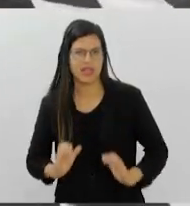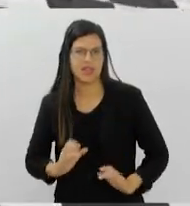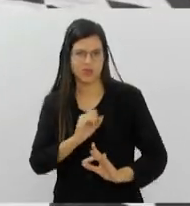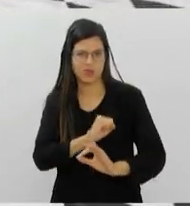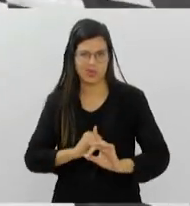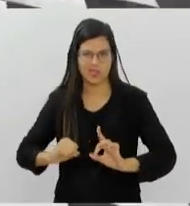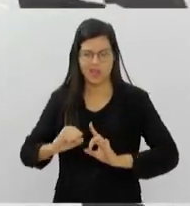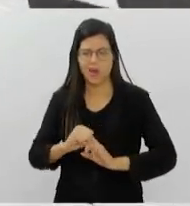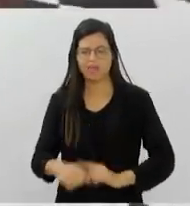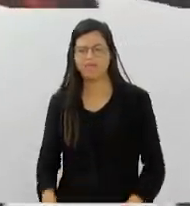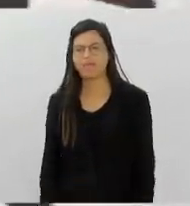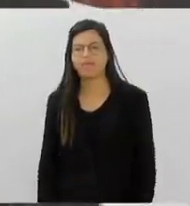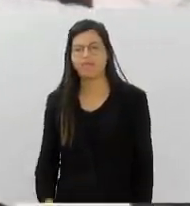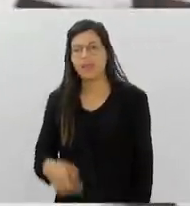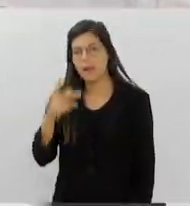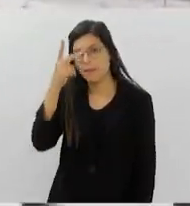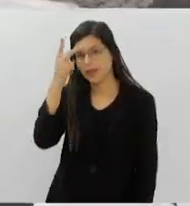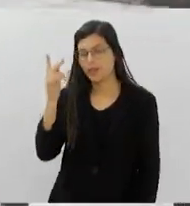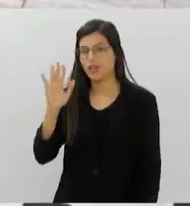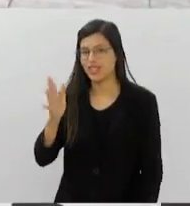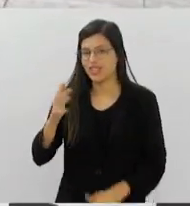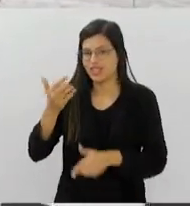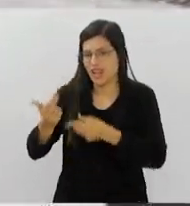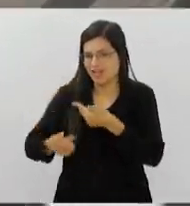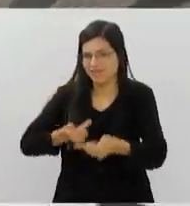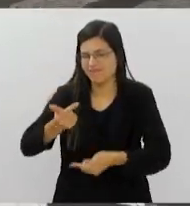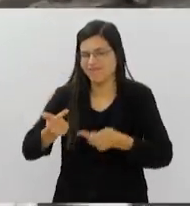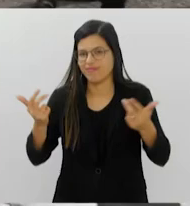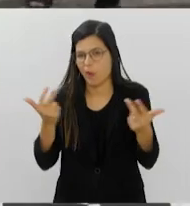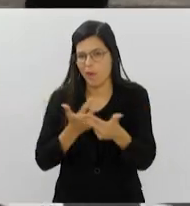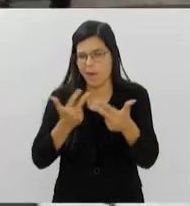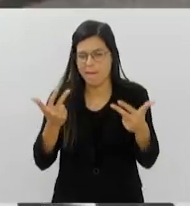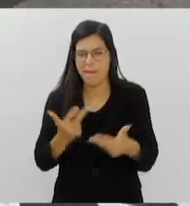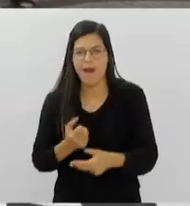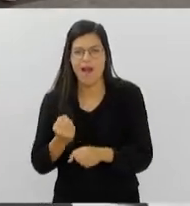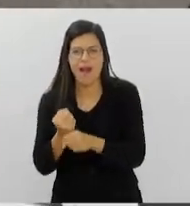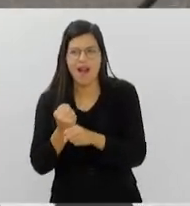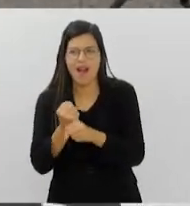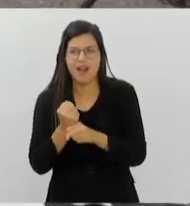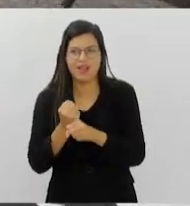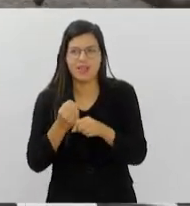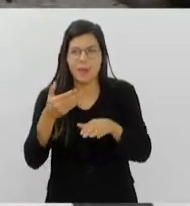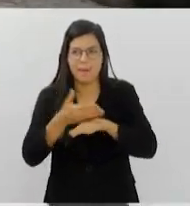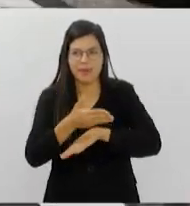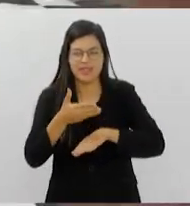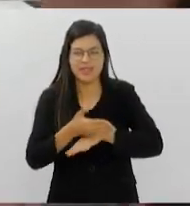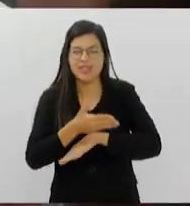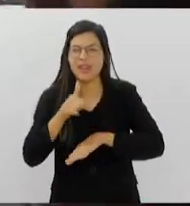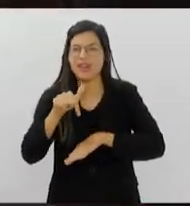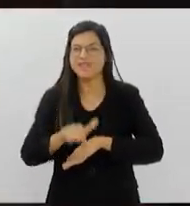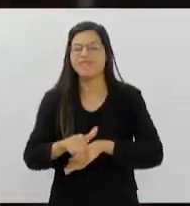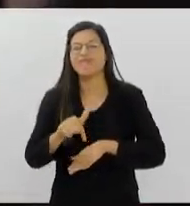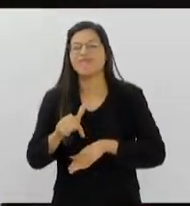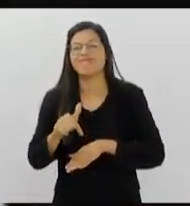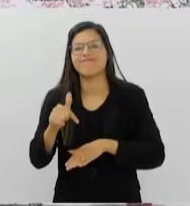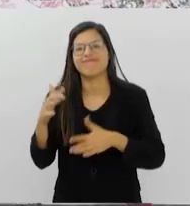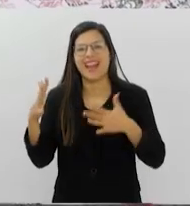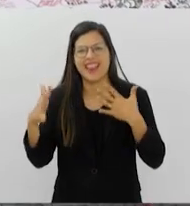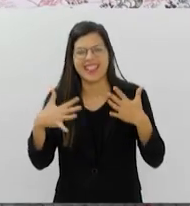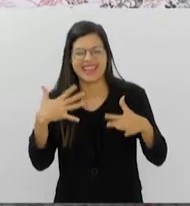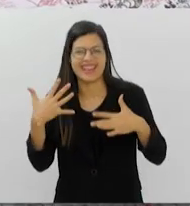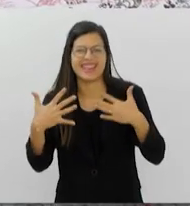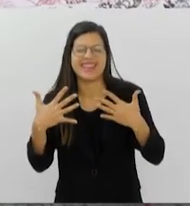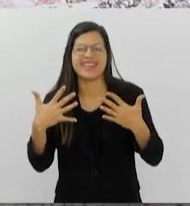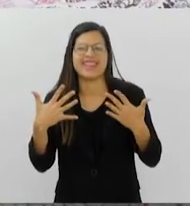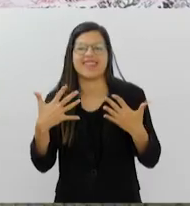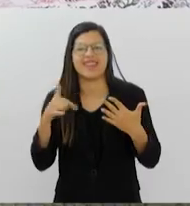Para quem já colhe frutos com o hip hop há anos, fazer parte desta comemoração é motivo de muita dança e sorrisos. Uma